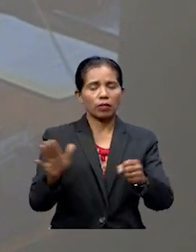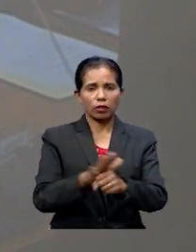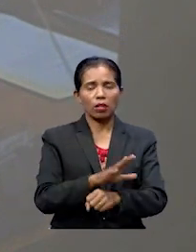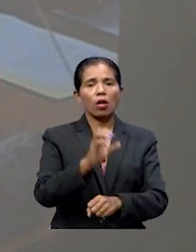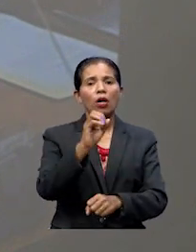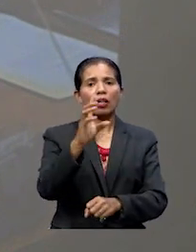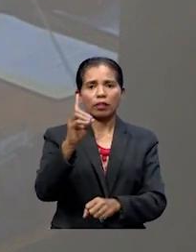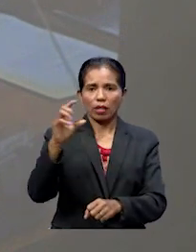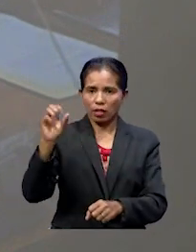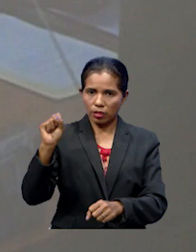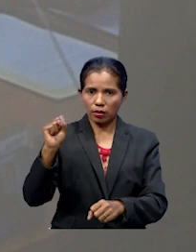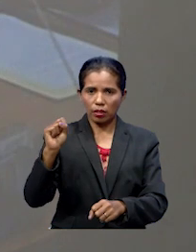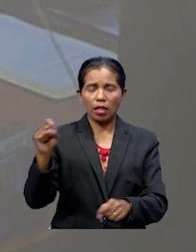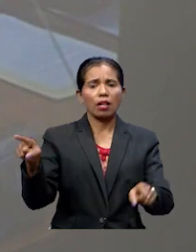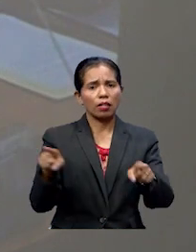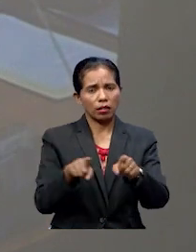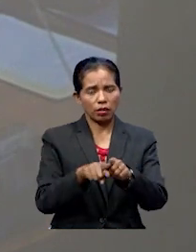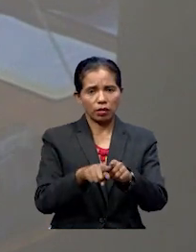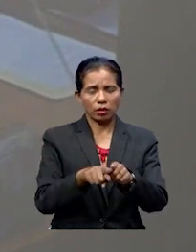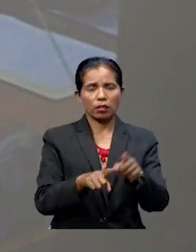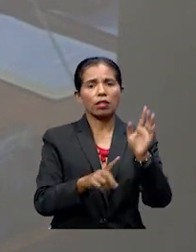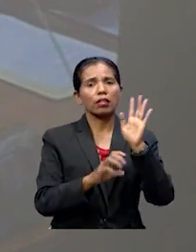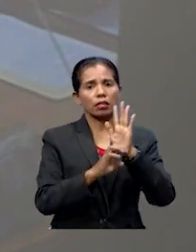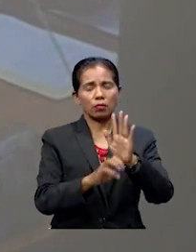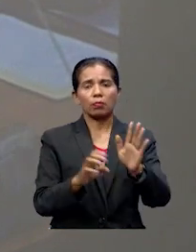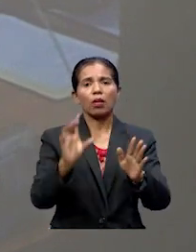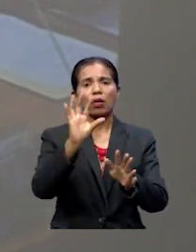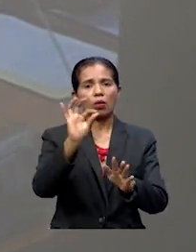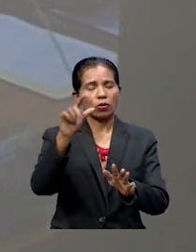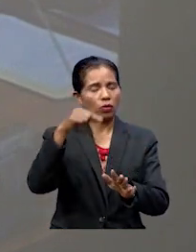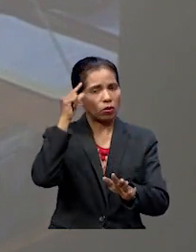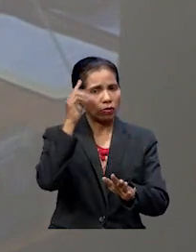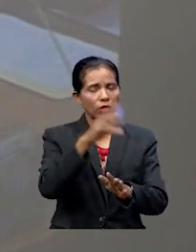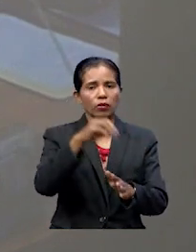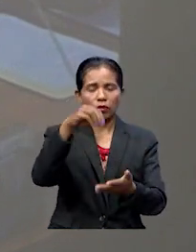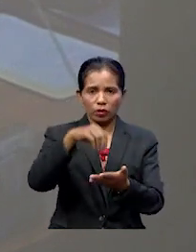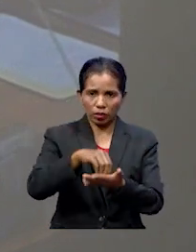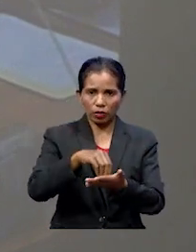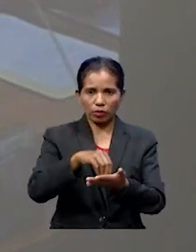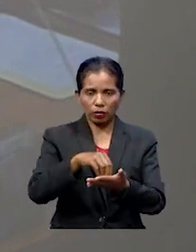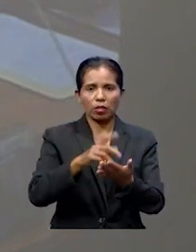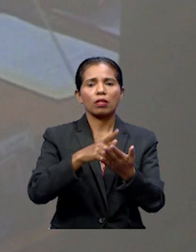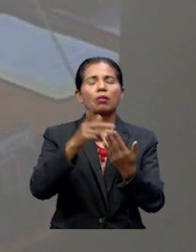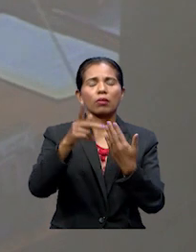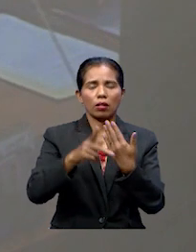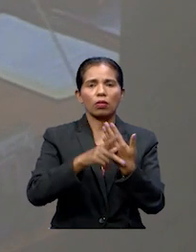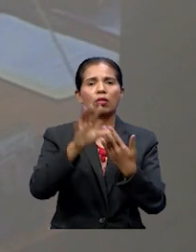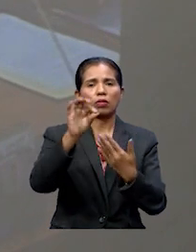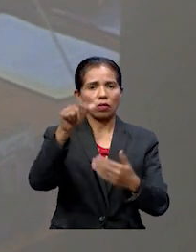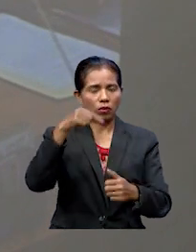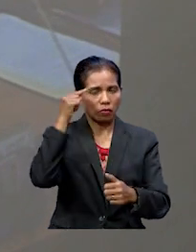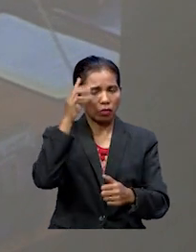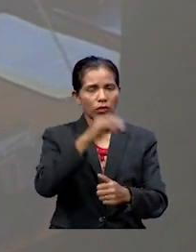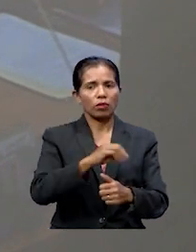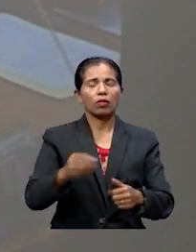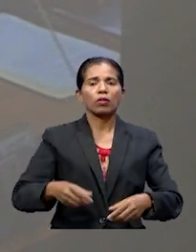ODS, e daí saímos nessa referência para o oitavo governo constitucional, a Tuhaturi, e o programa nono governo,